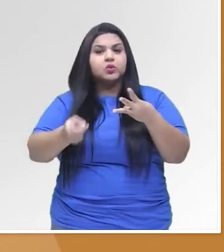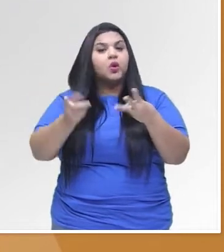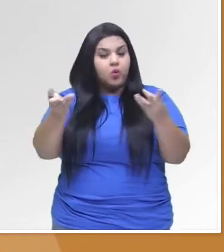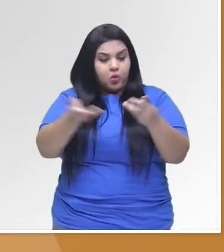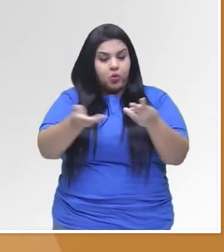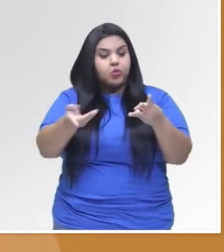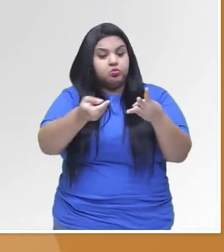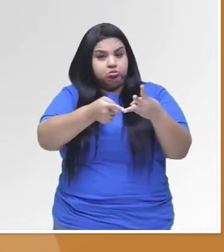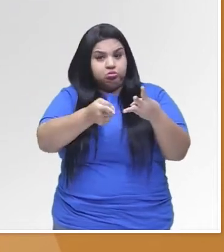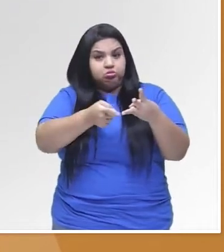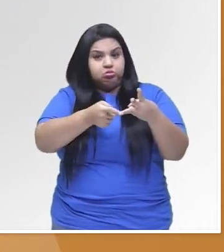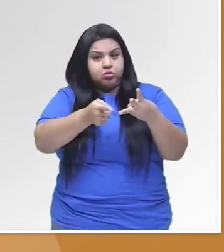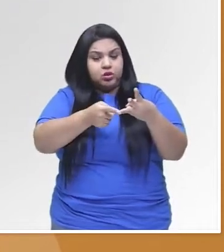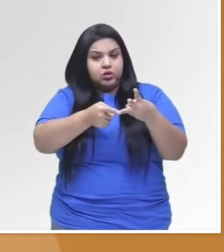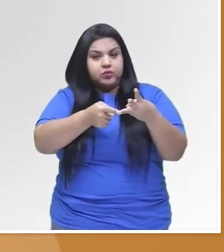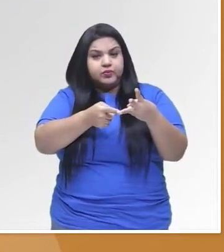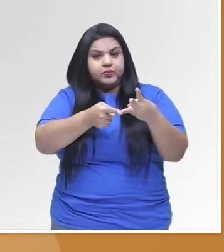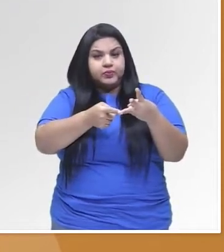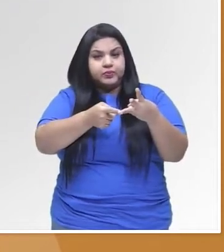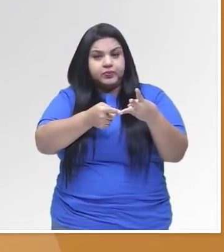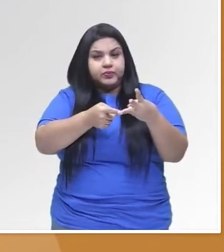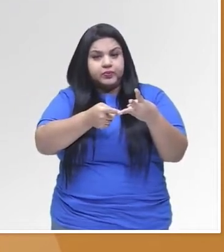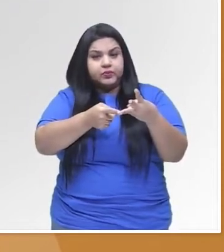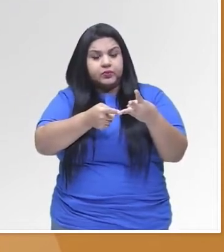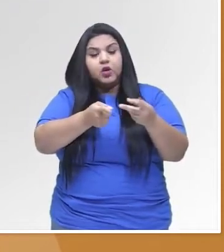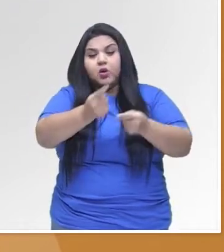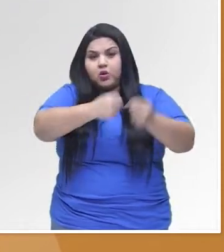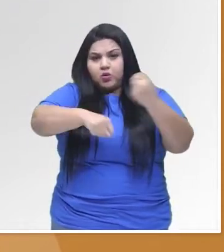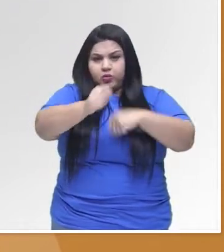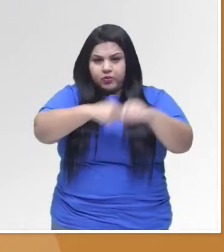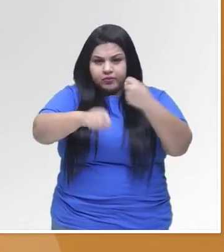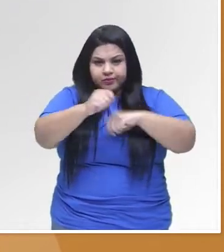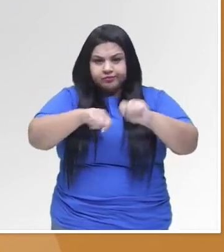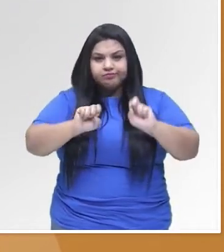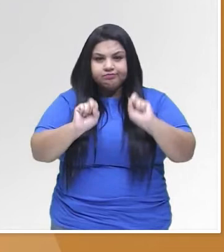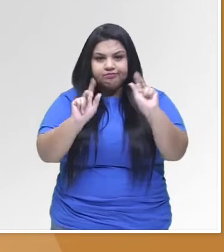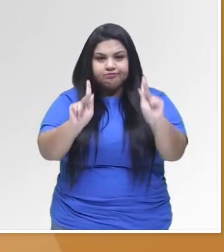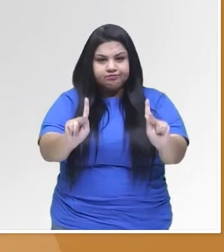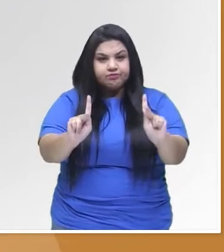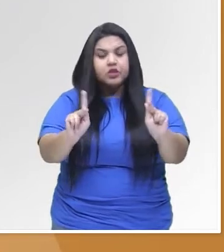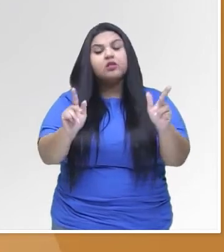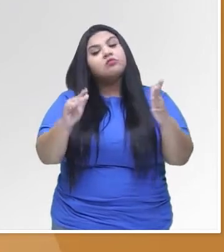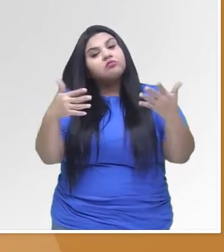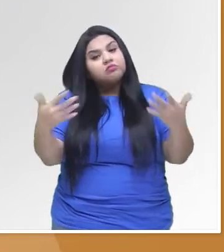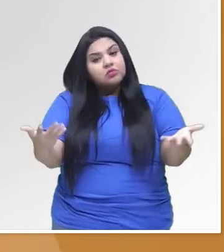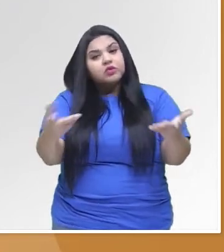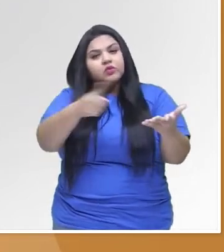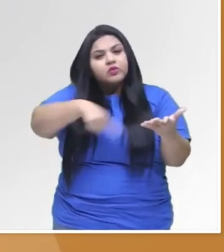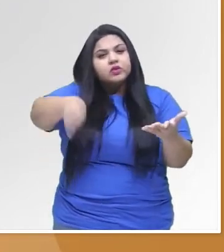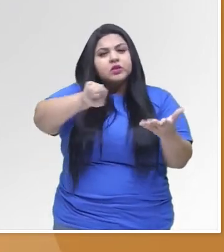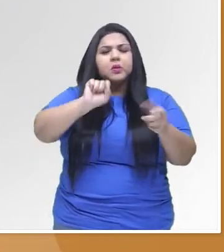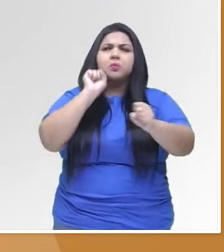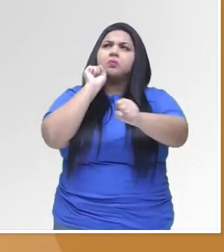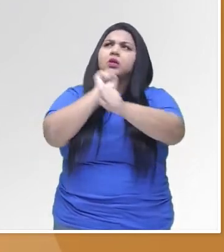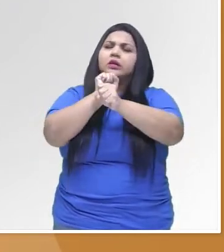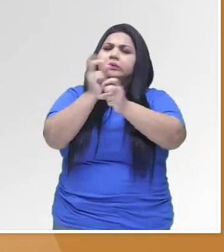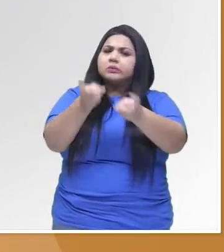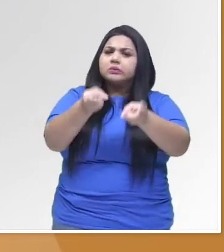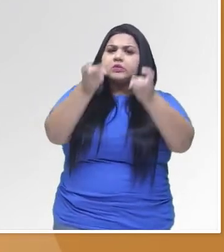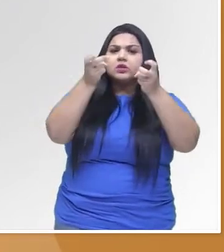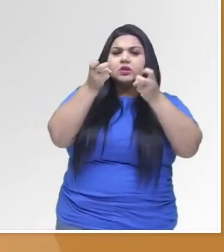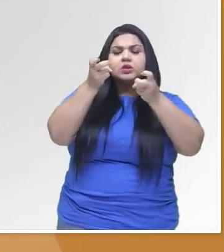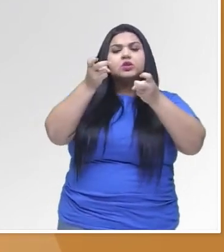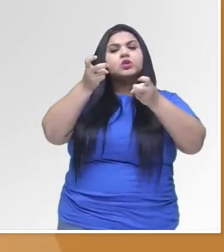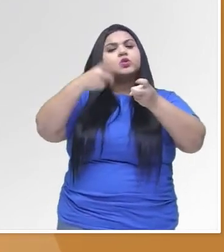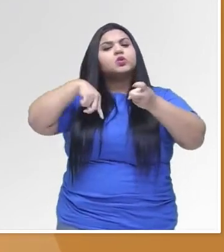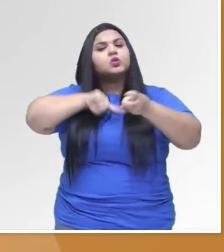vamos falar da questão econômica, tá? E aí, é claro, se você parar para perceber, nossas